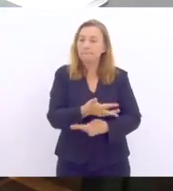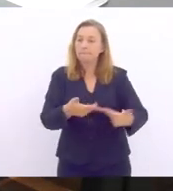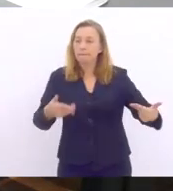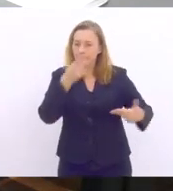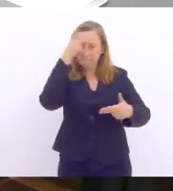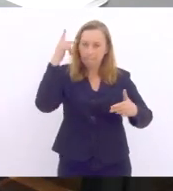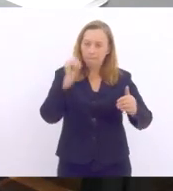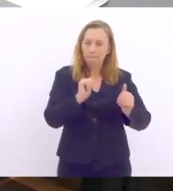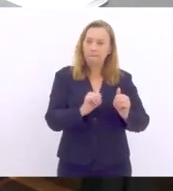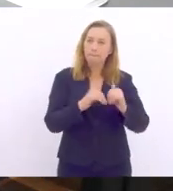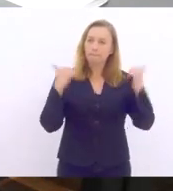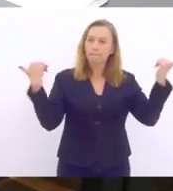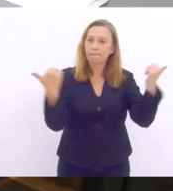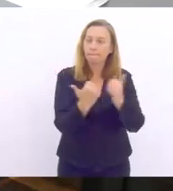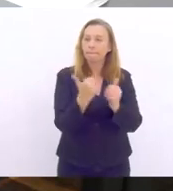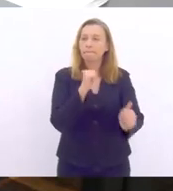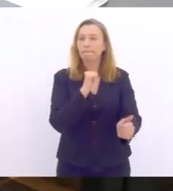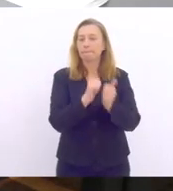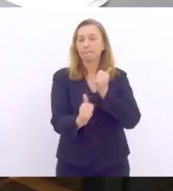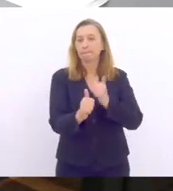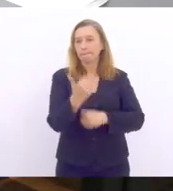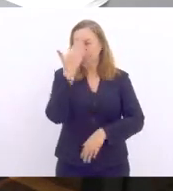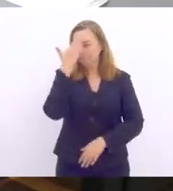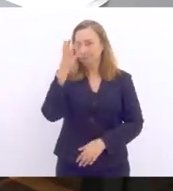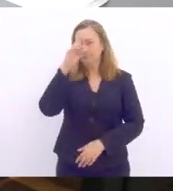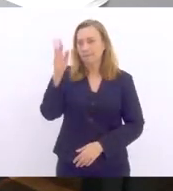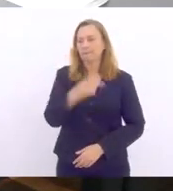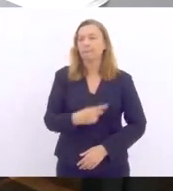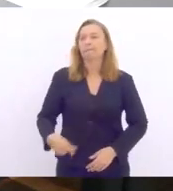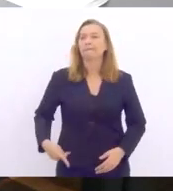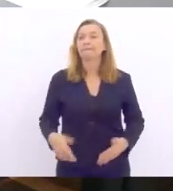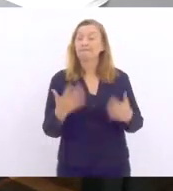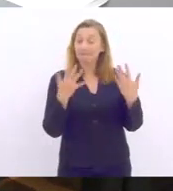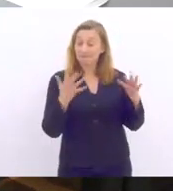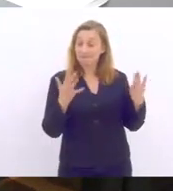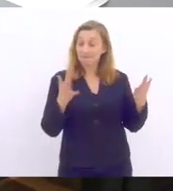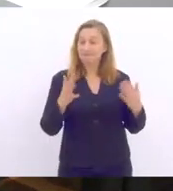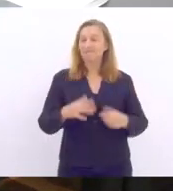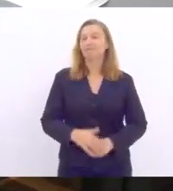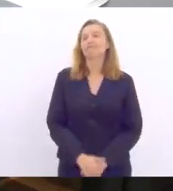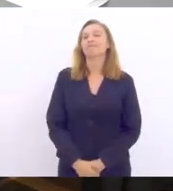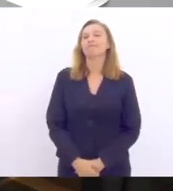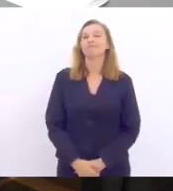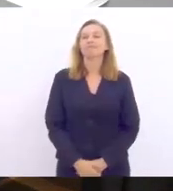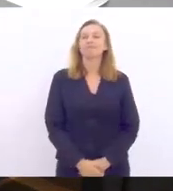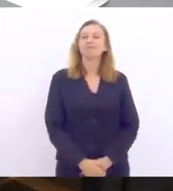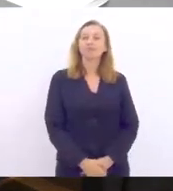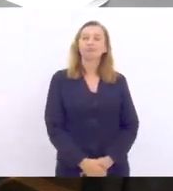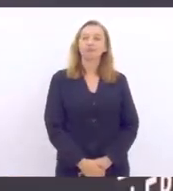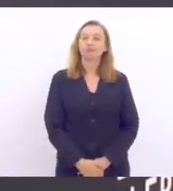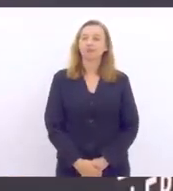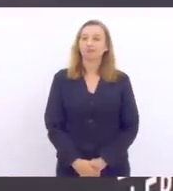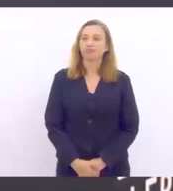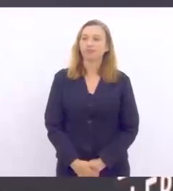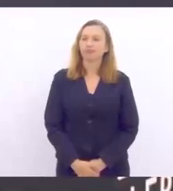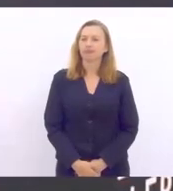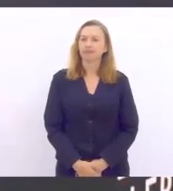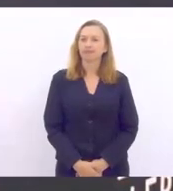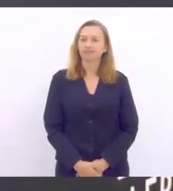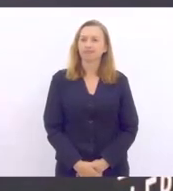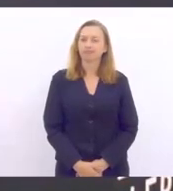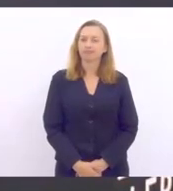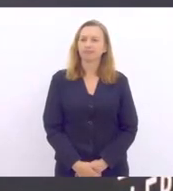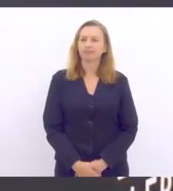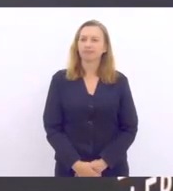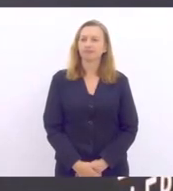povo brasileiro frequentando nossos estádios. Muito obrigado, deputado. Obrigado. Obrigado, Adi. Vamos. Bom,